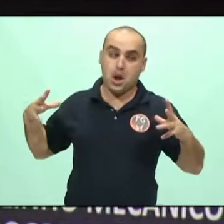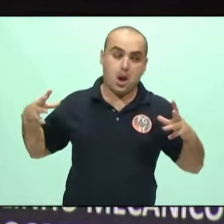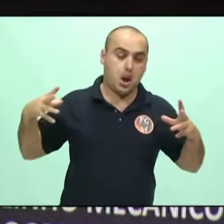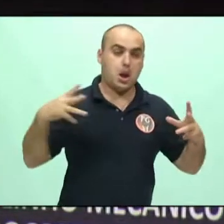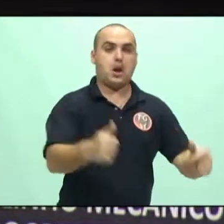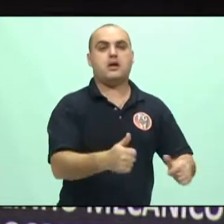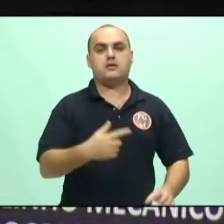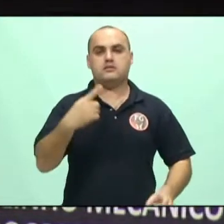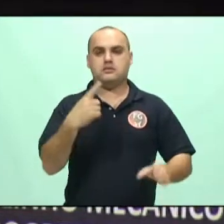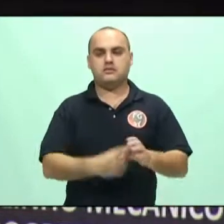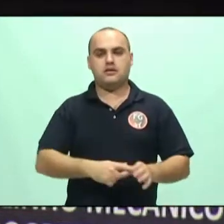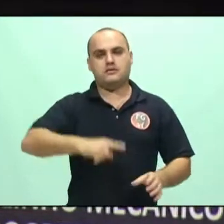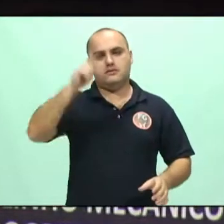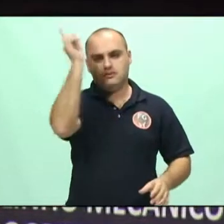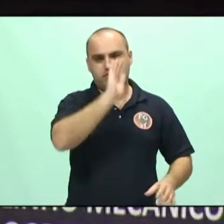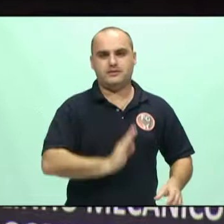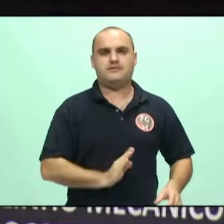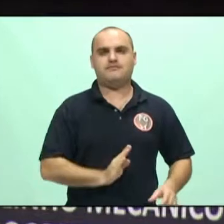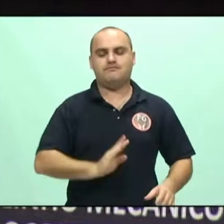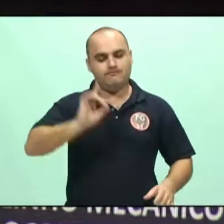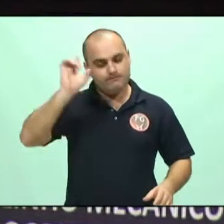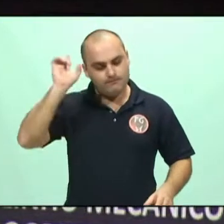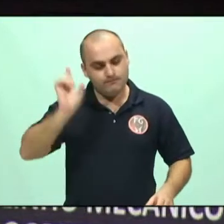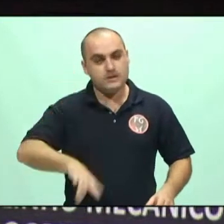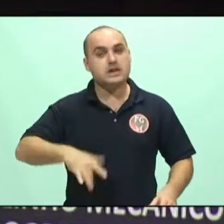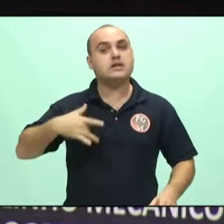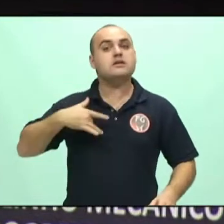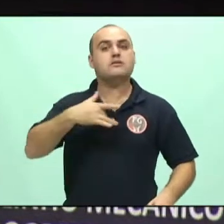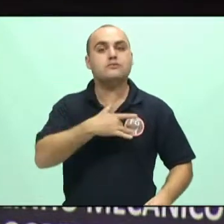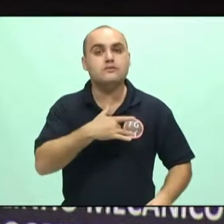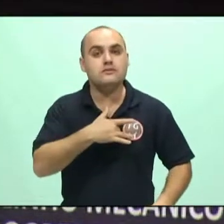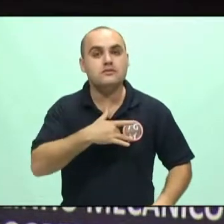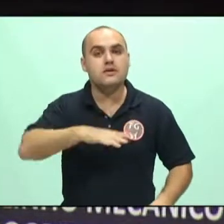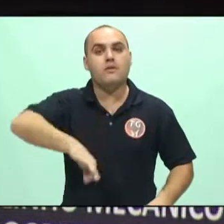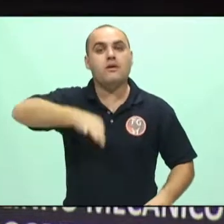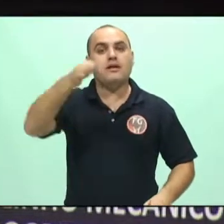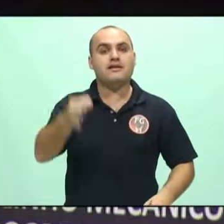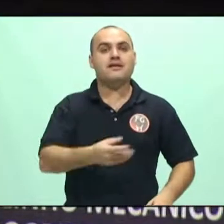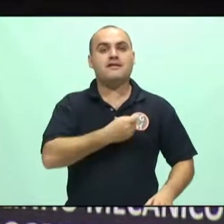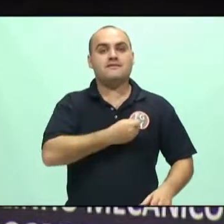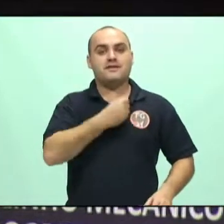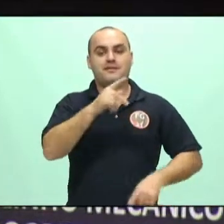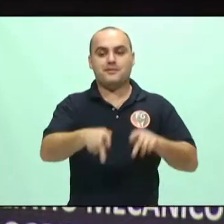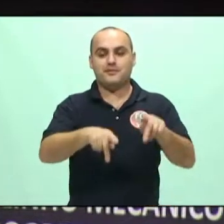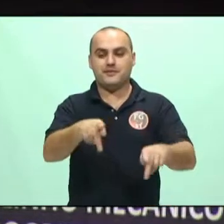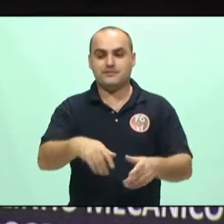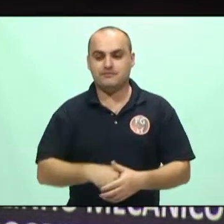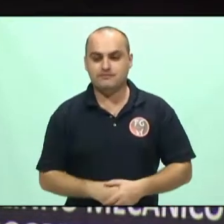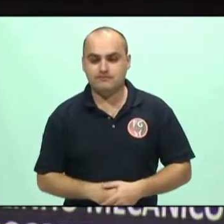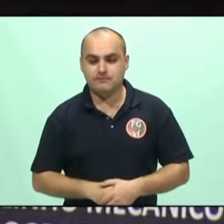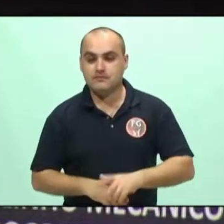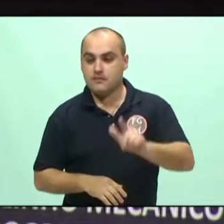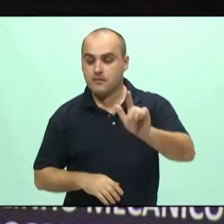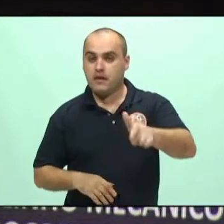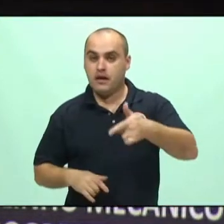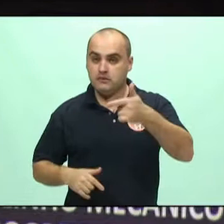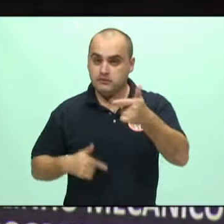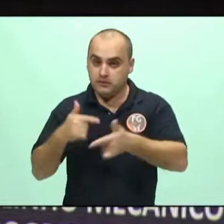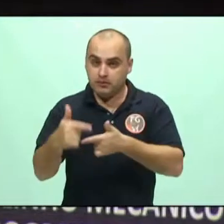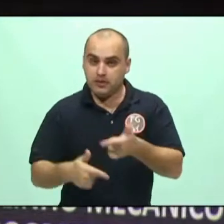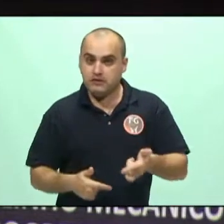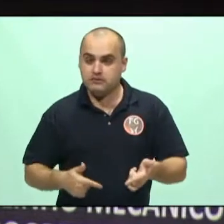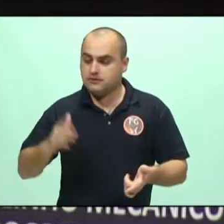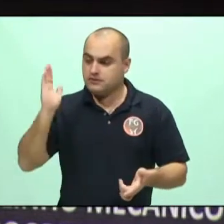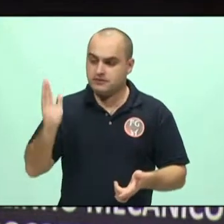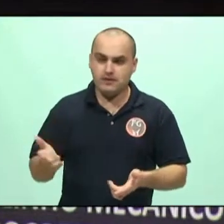do nosso país é imprescindível para a saúde pública para qualidade de vida da população é um serviço que muita das